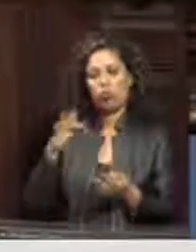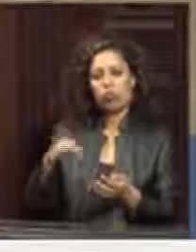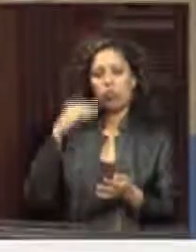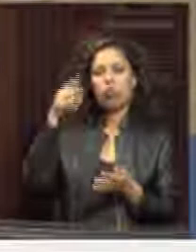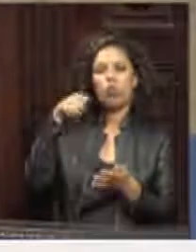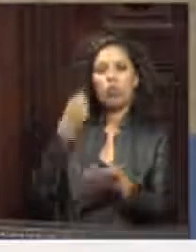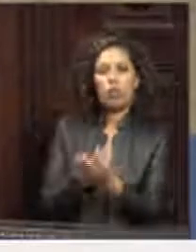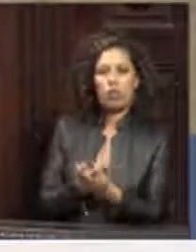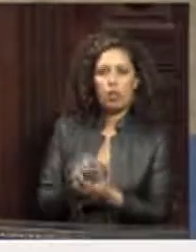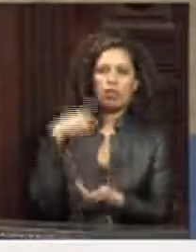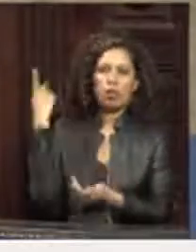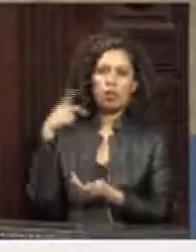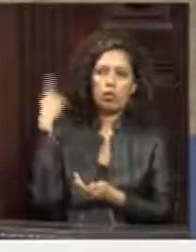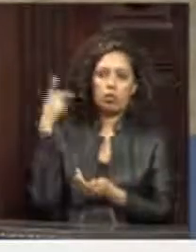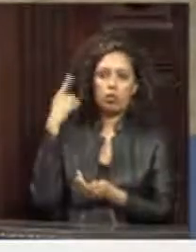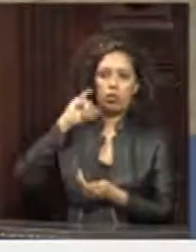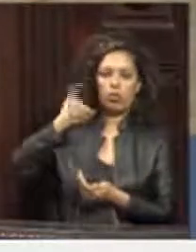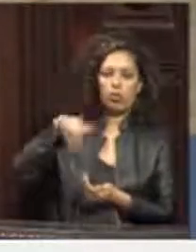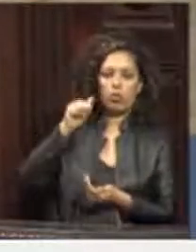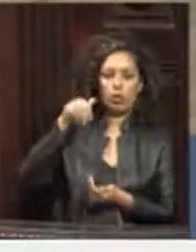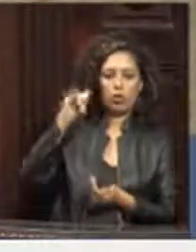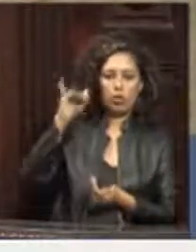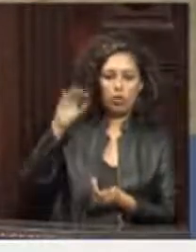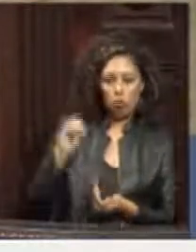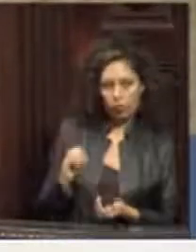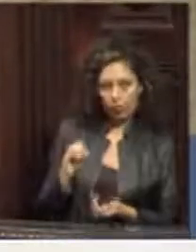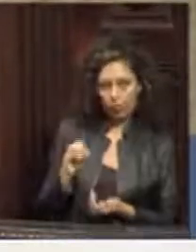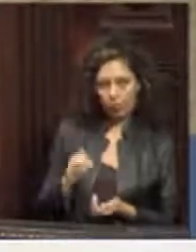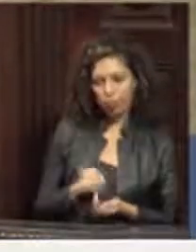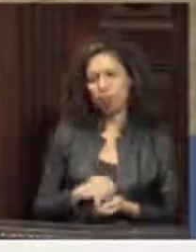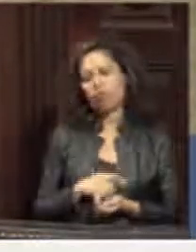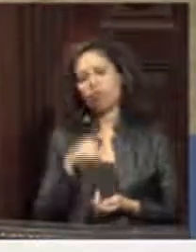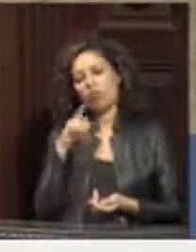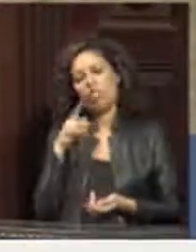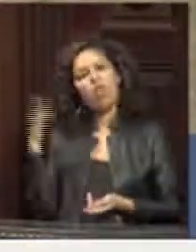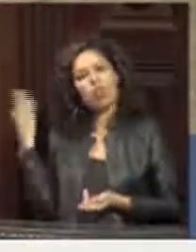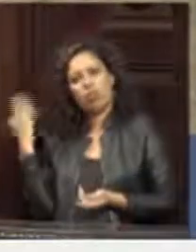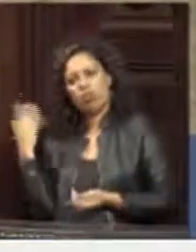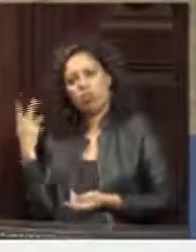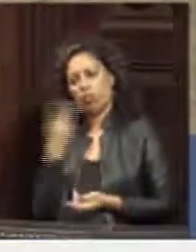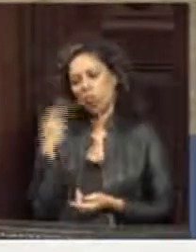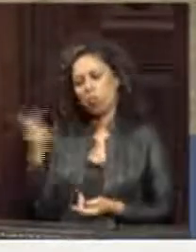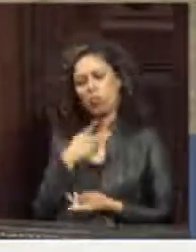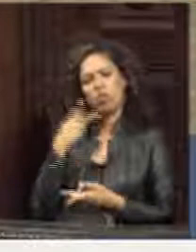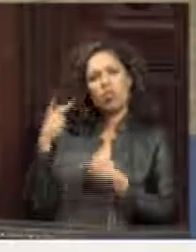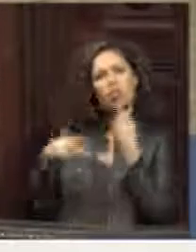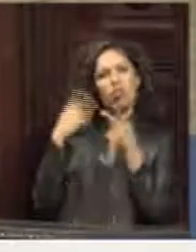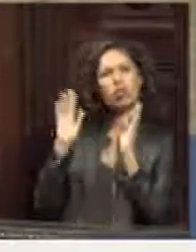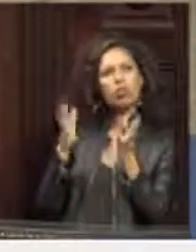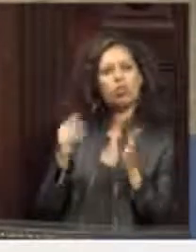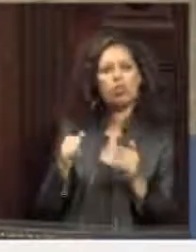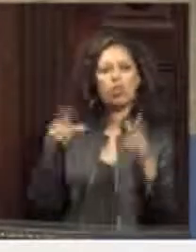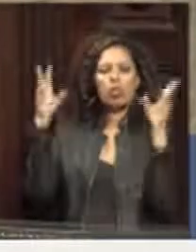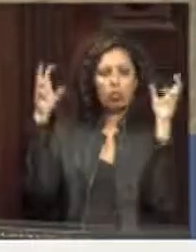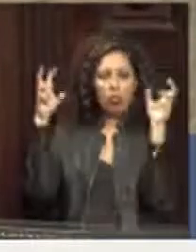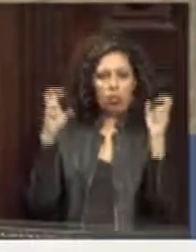já estamos conversando sobre esse tema, e é um tema que